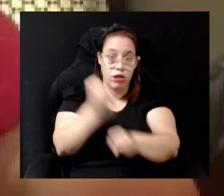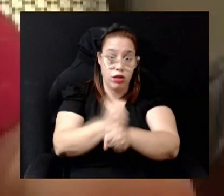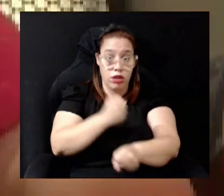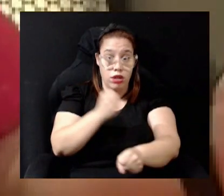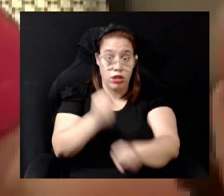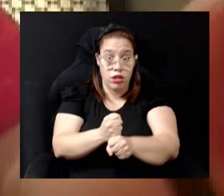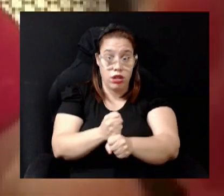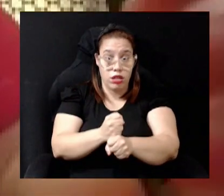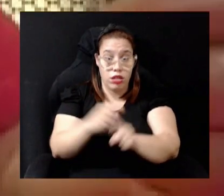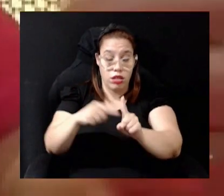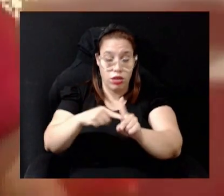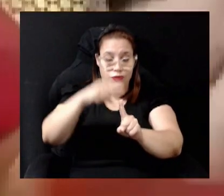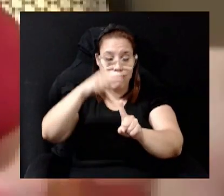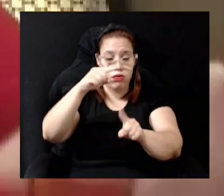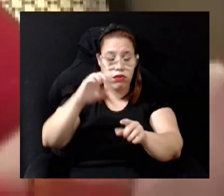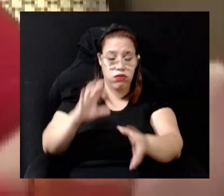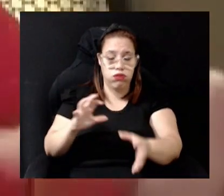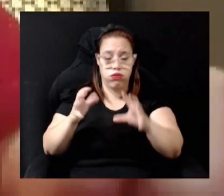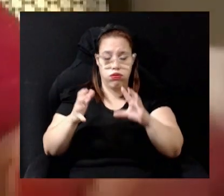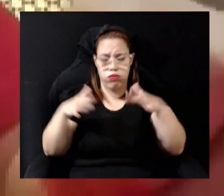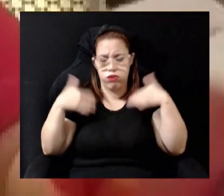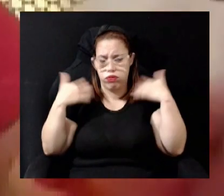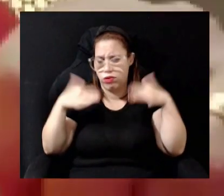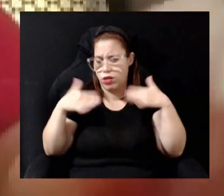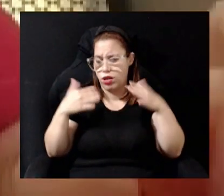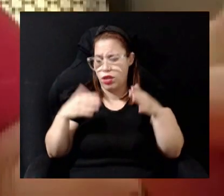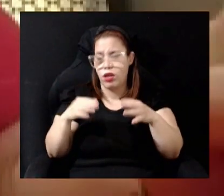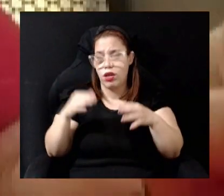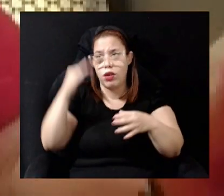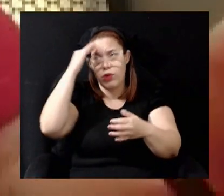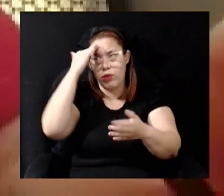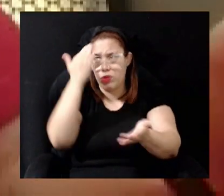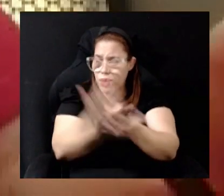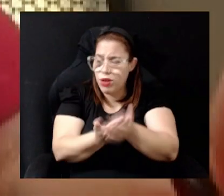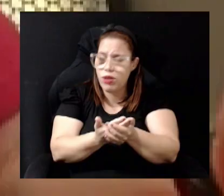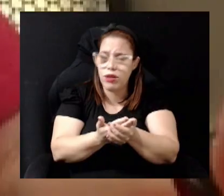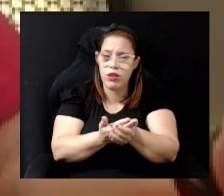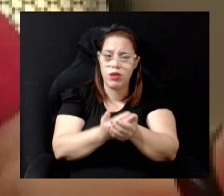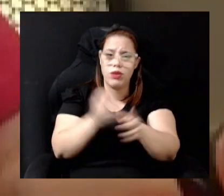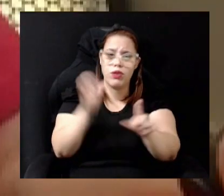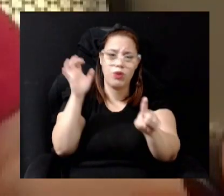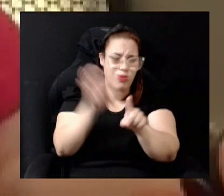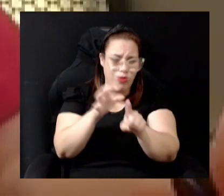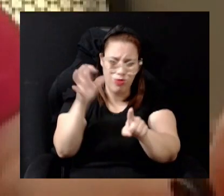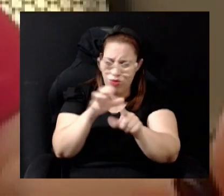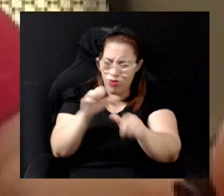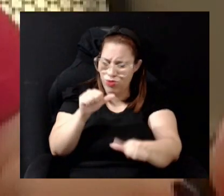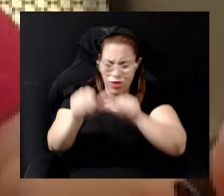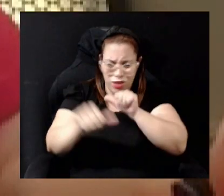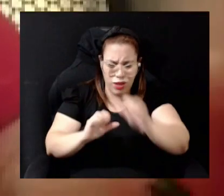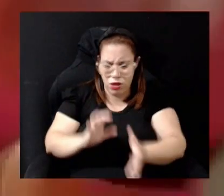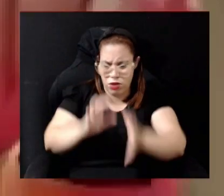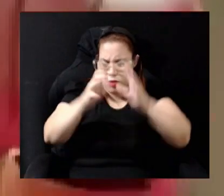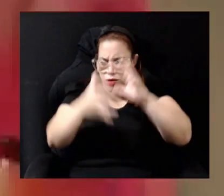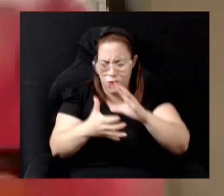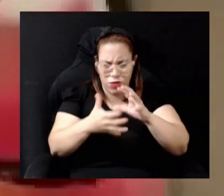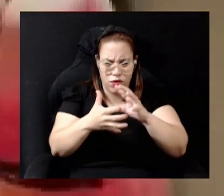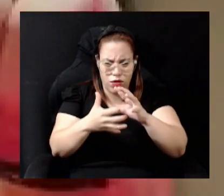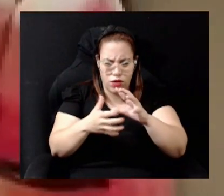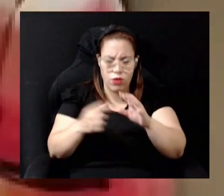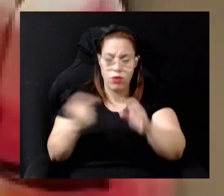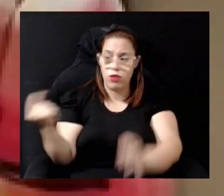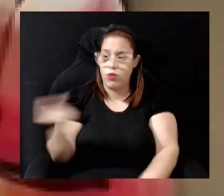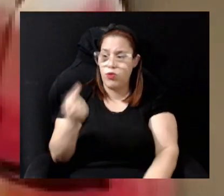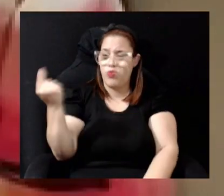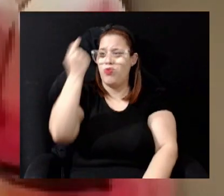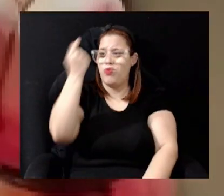aquecimento global, a gente pode chegar à conclusão, sim, de que há influência das mudanças climáticas na formação de furacões cada vez mais